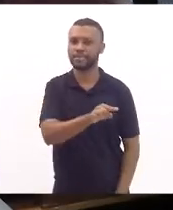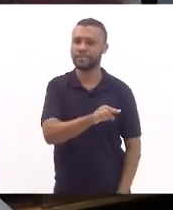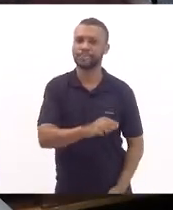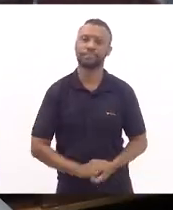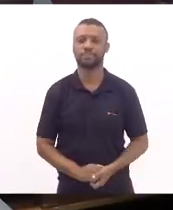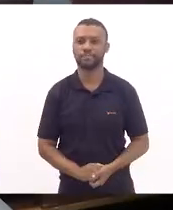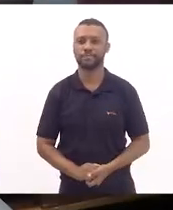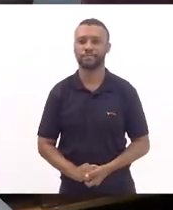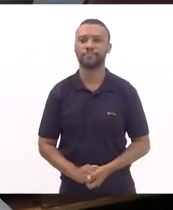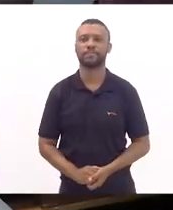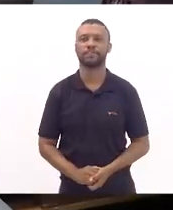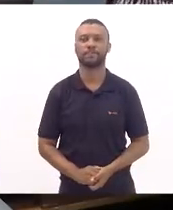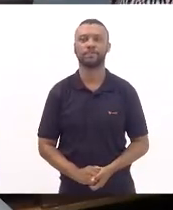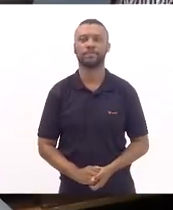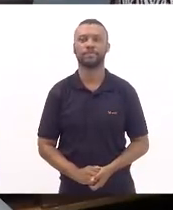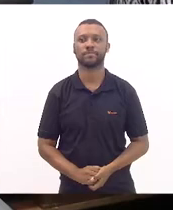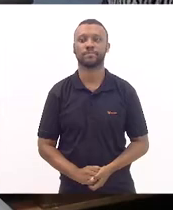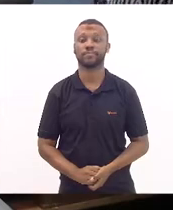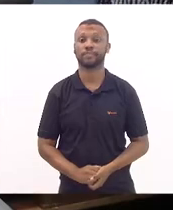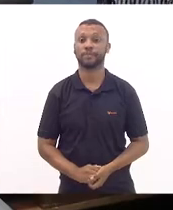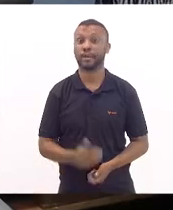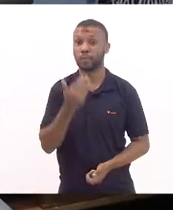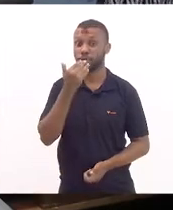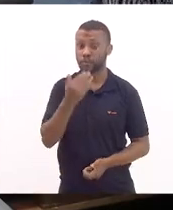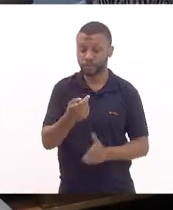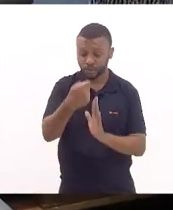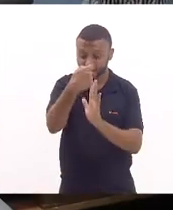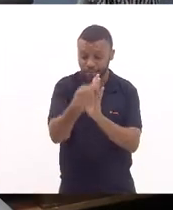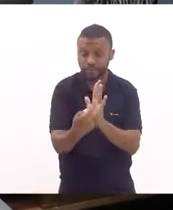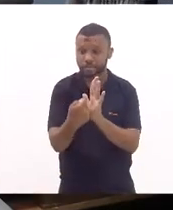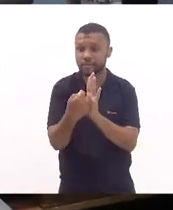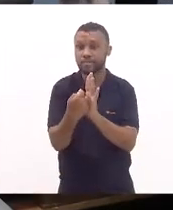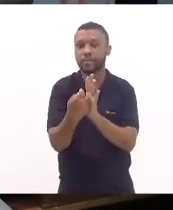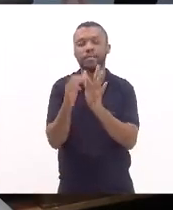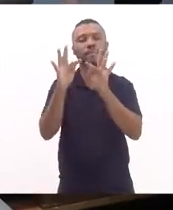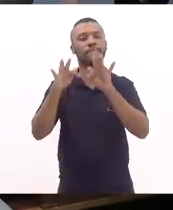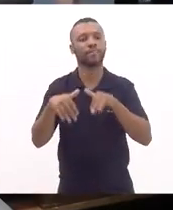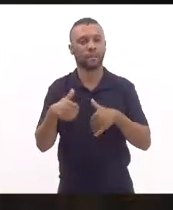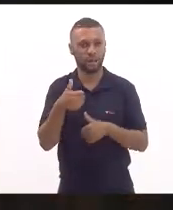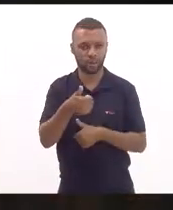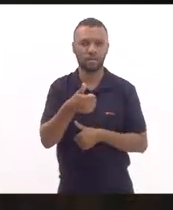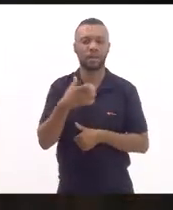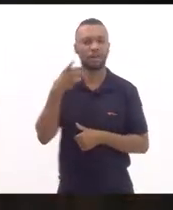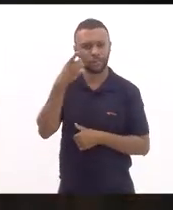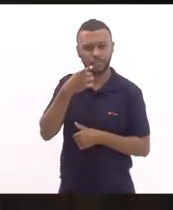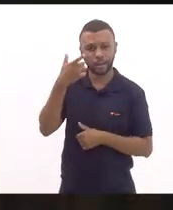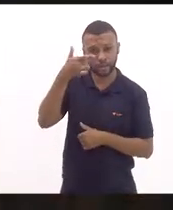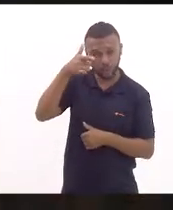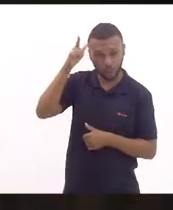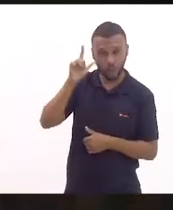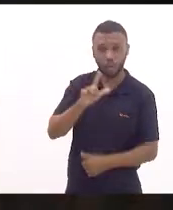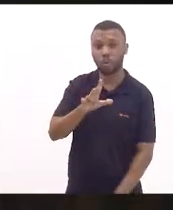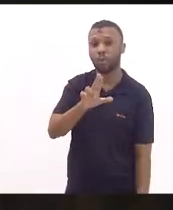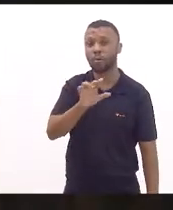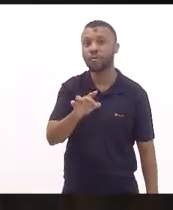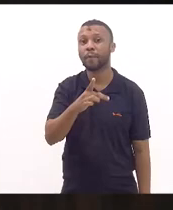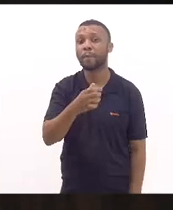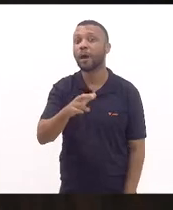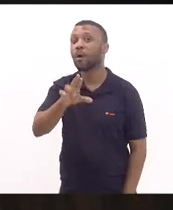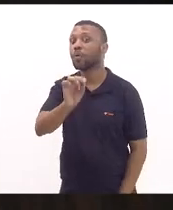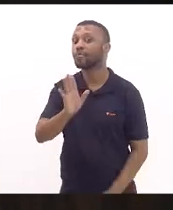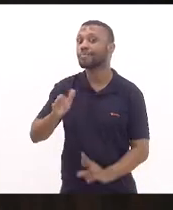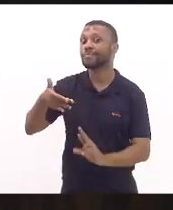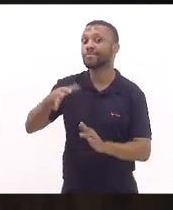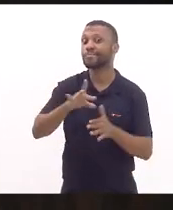da Comissão de Constituição e Justiça, com forma final de redação, que o deputado Luiz Paulo, por delegação